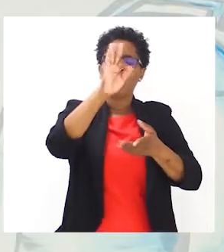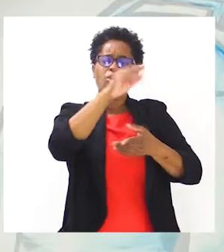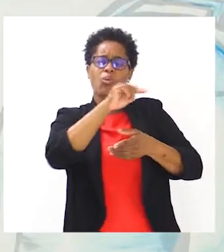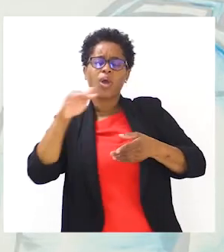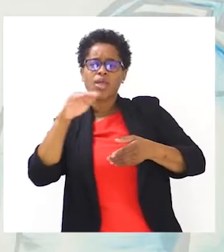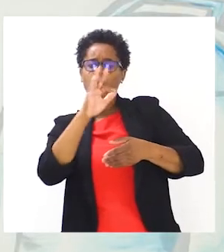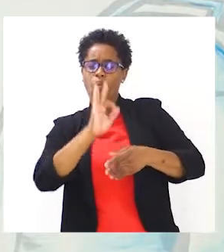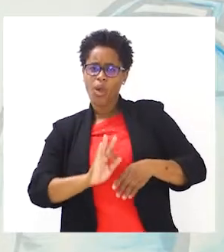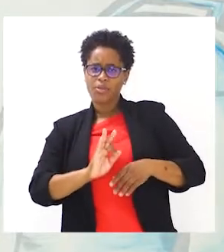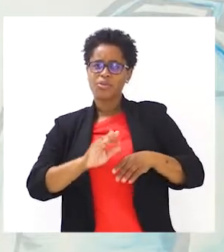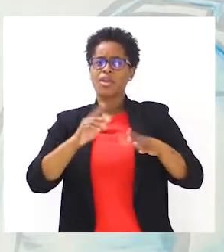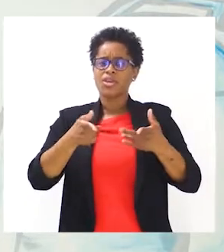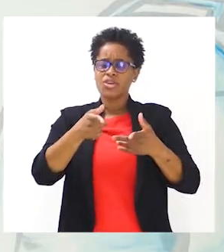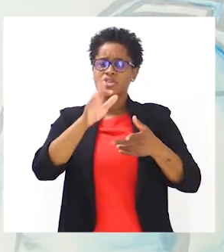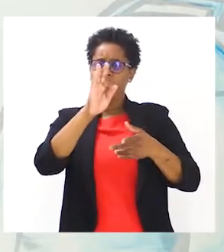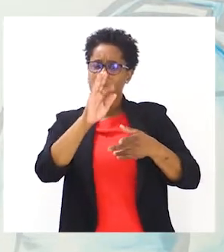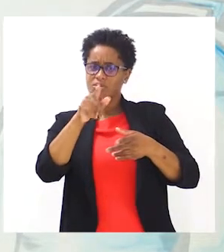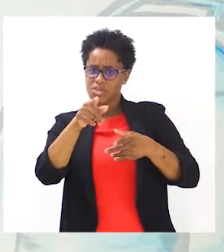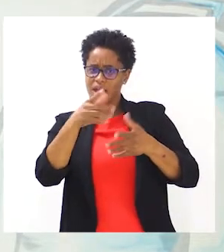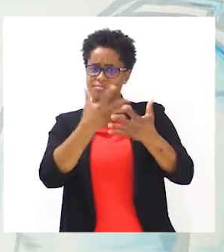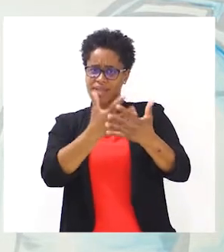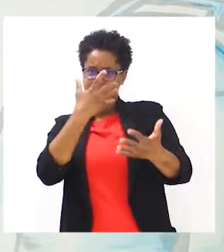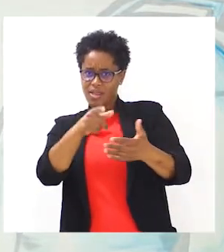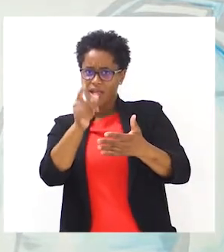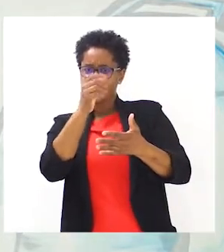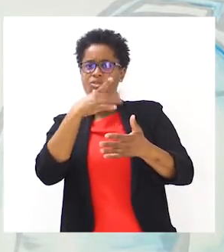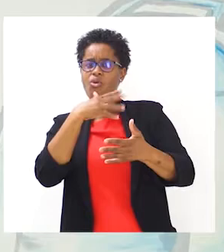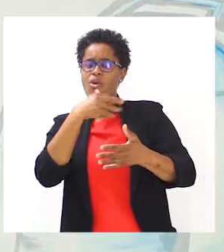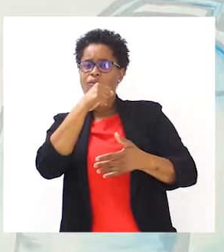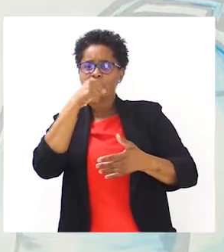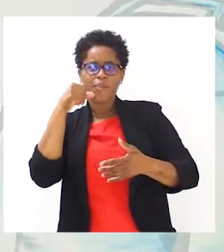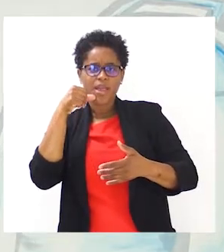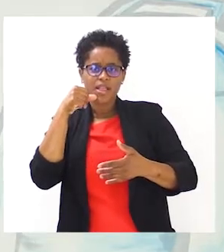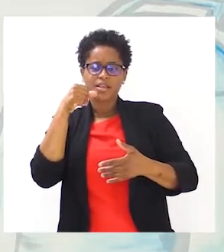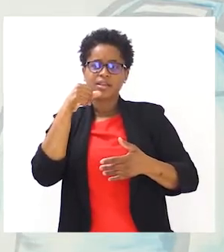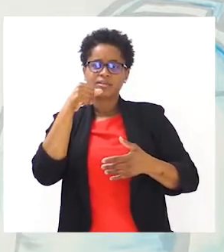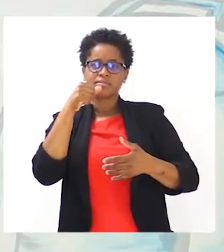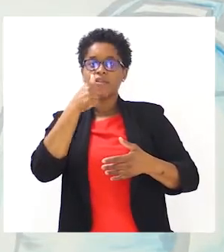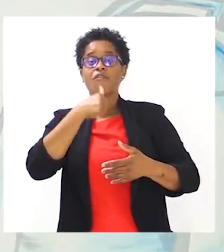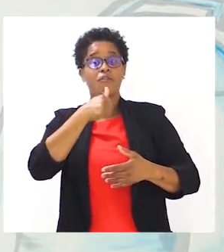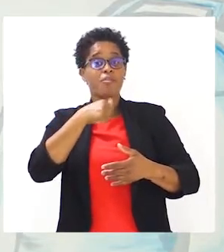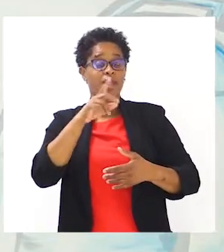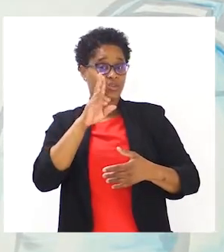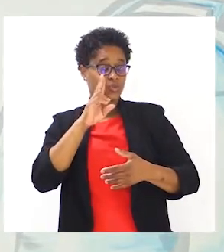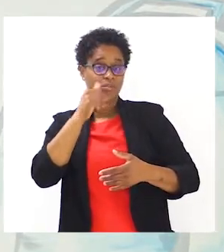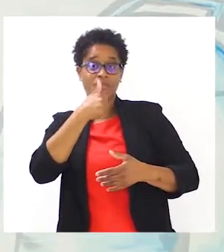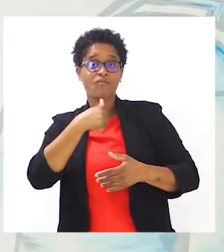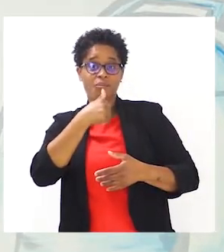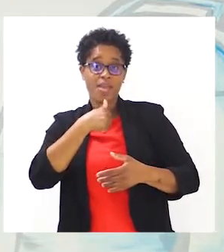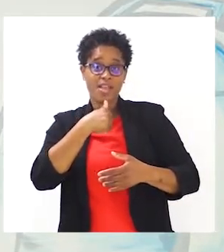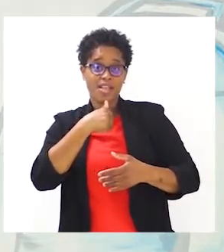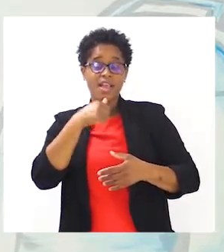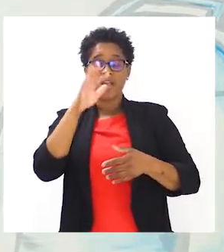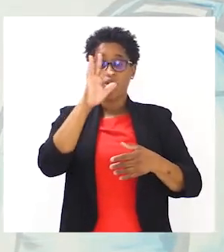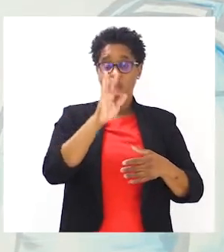Este 4 que está destacado a vermelho é o 4 que corresponde às